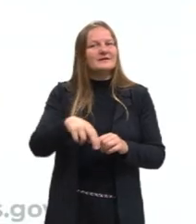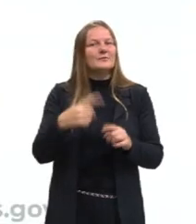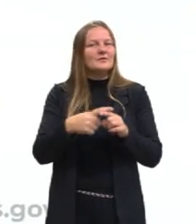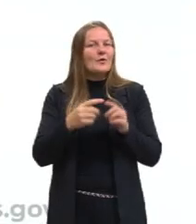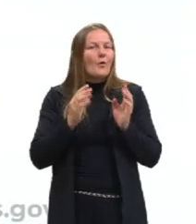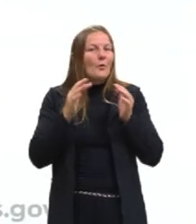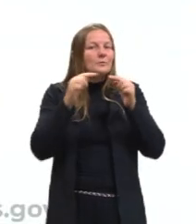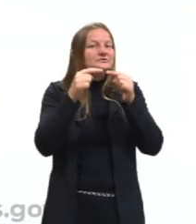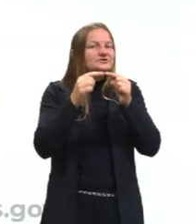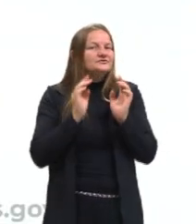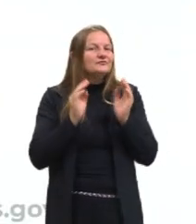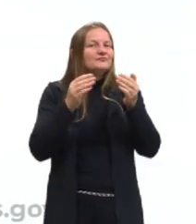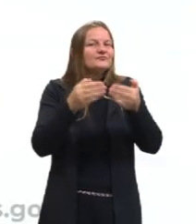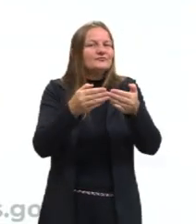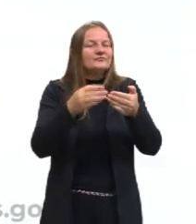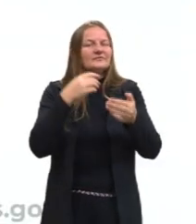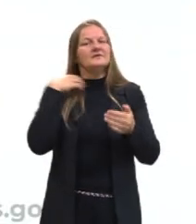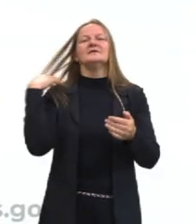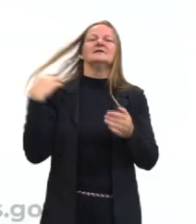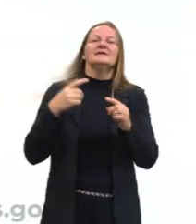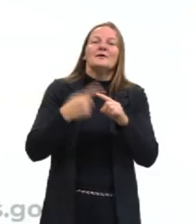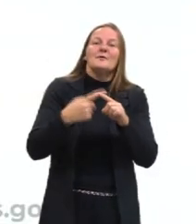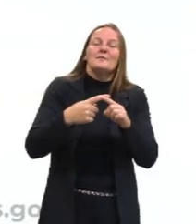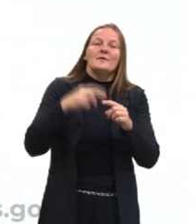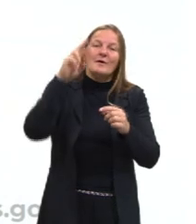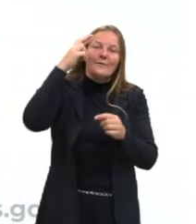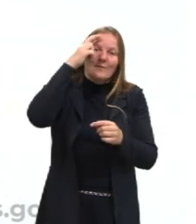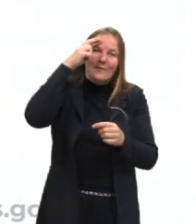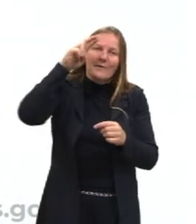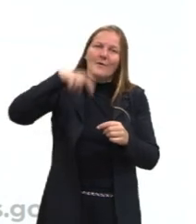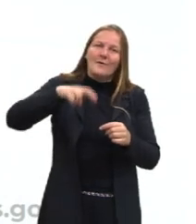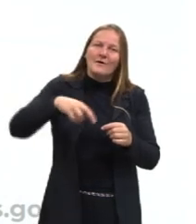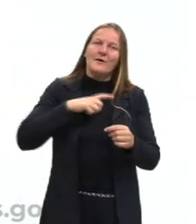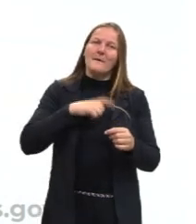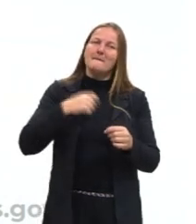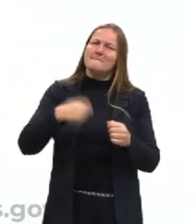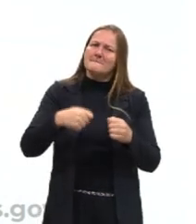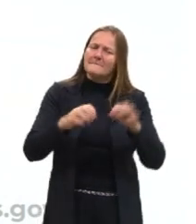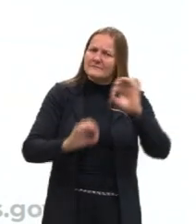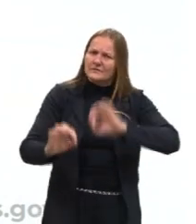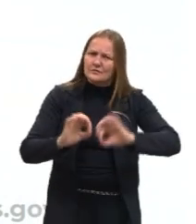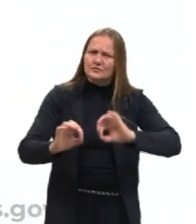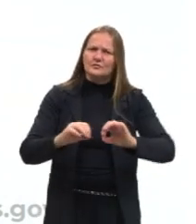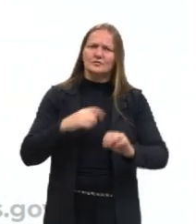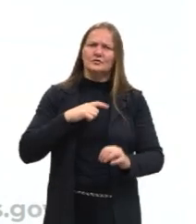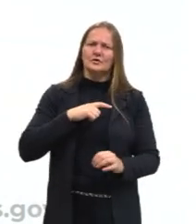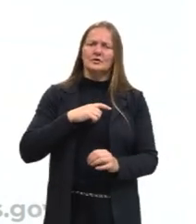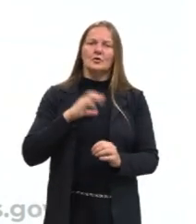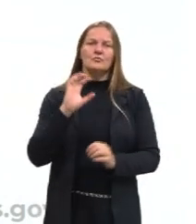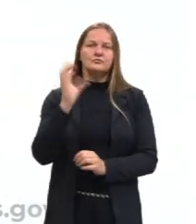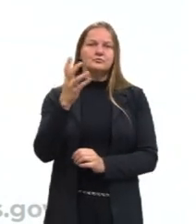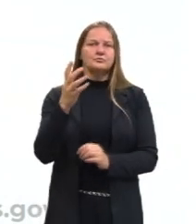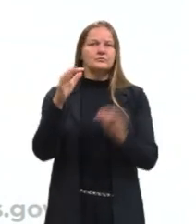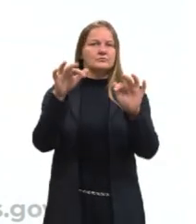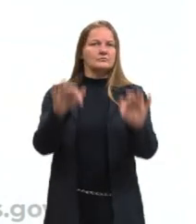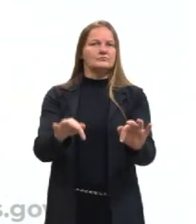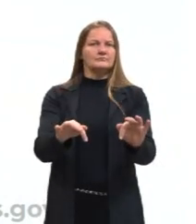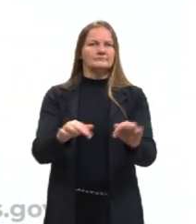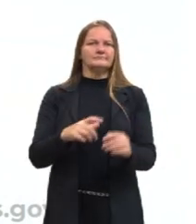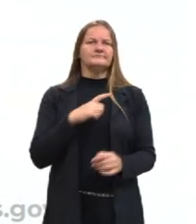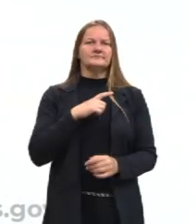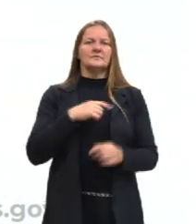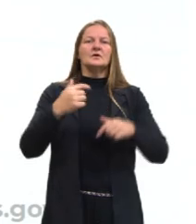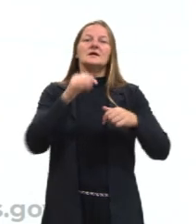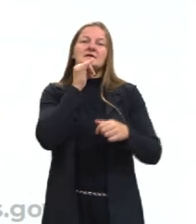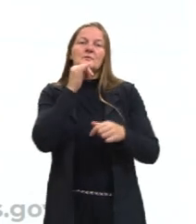algum fim então a ação social racional ela pretende chegar a um fim a um resultado por